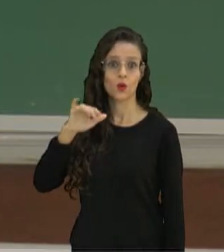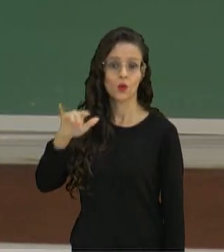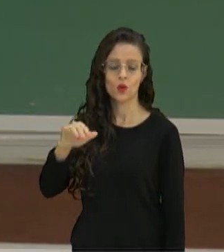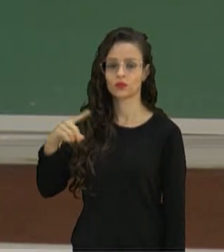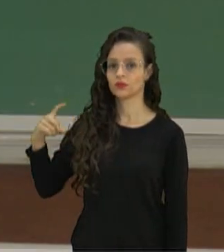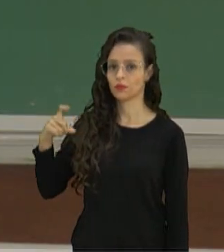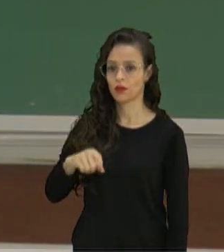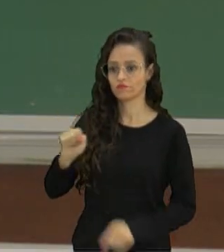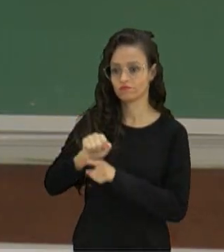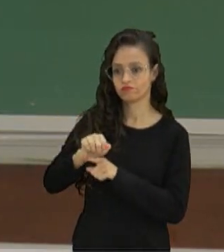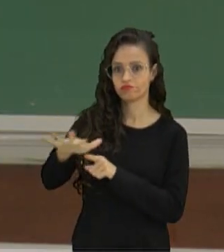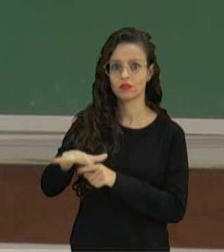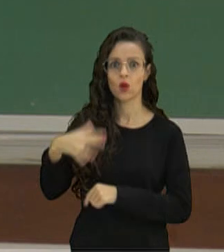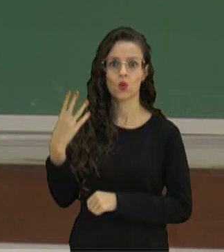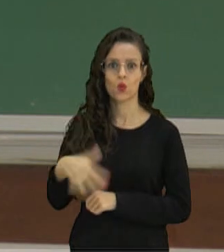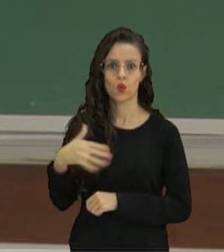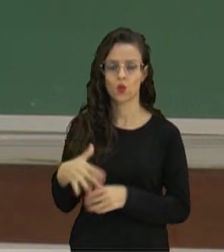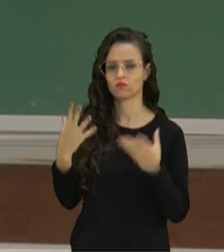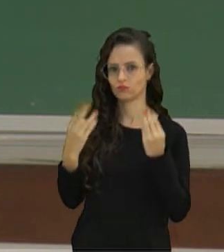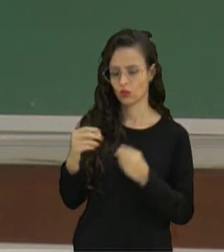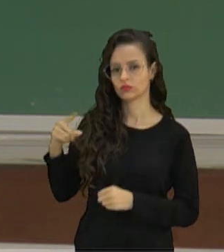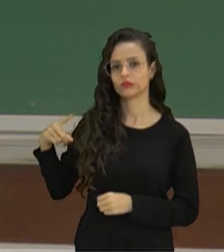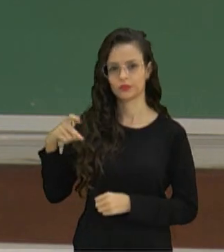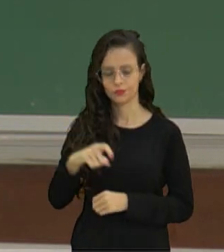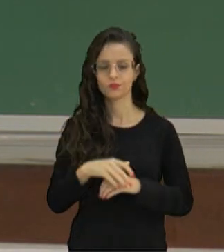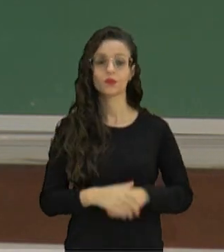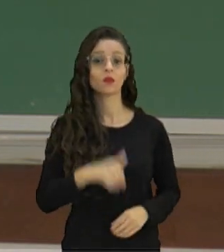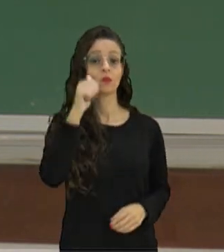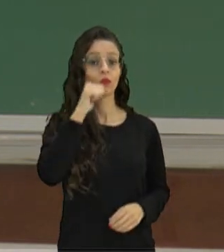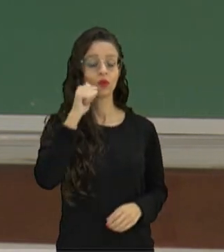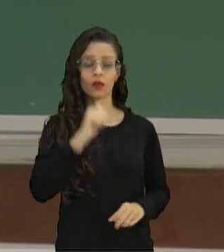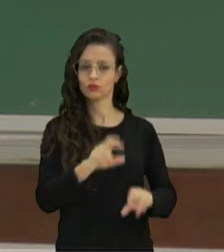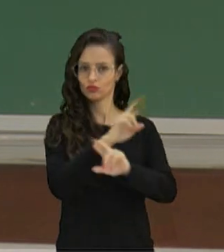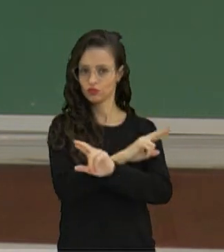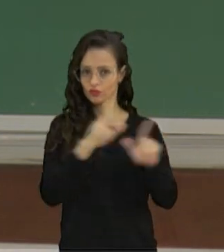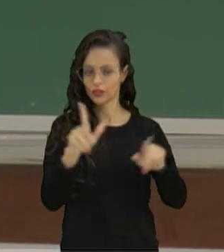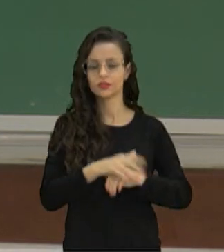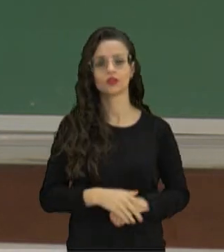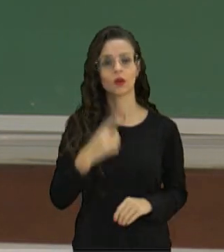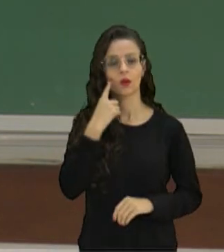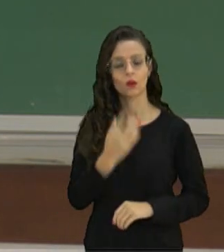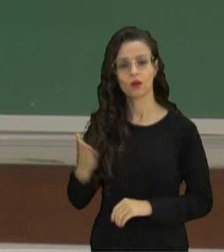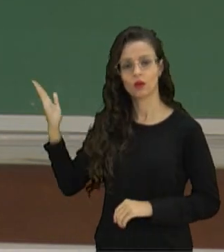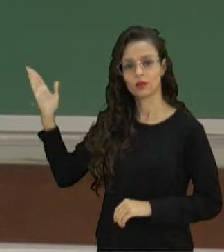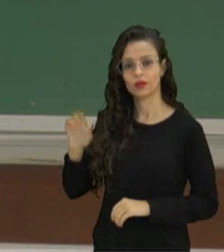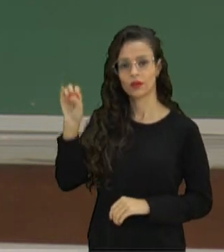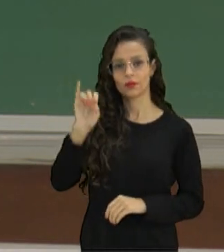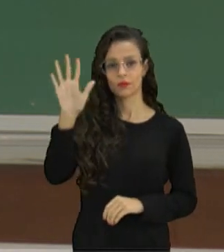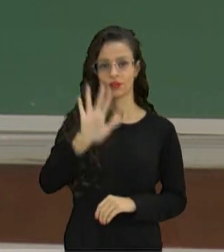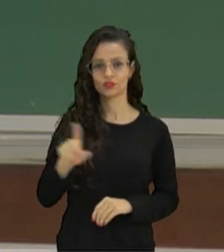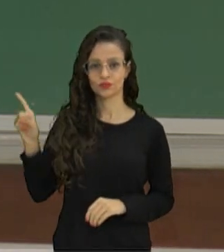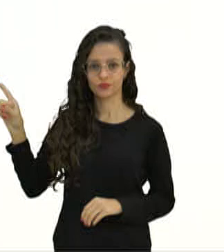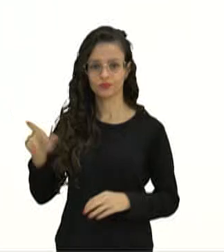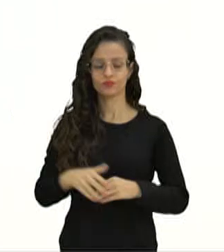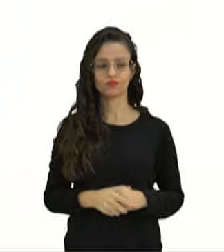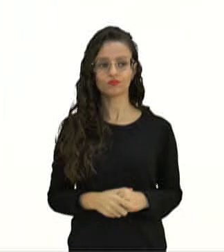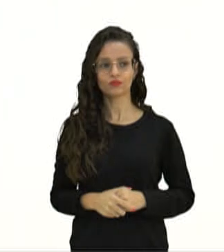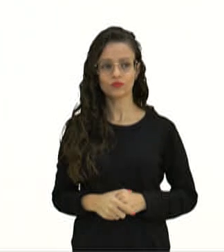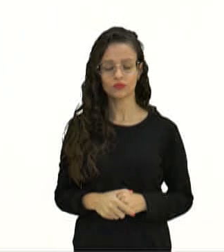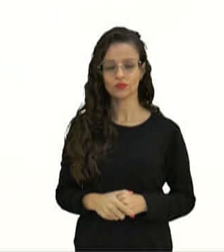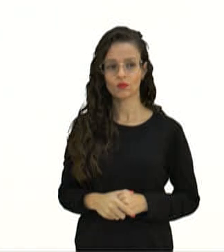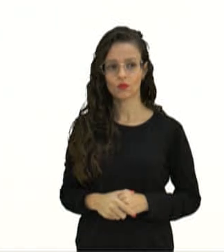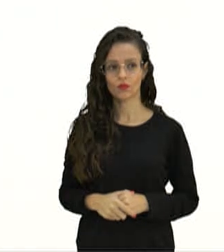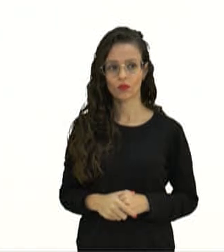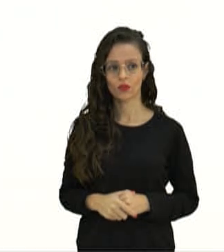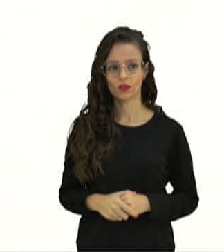a cada ejaculação. No caso da mulher, é um pouquinho diferente. Olhem ali na imagem à esquerda. Na imagem à